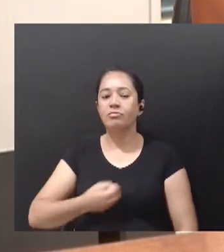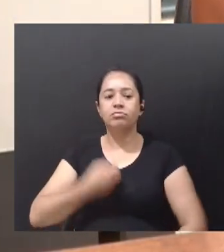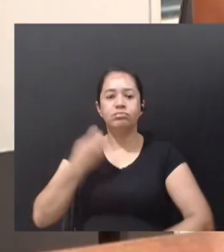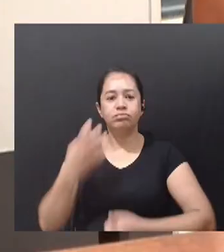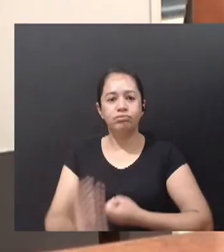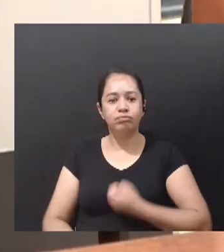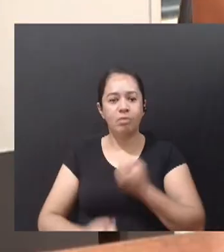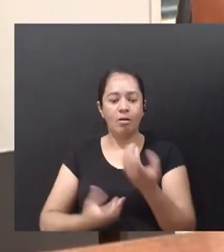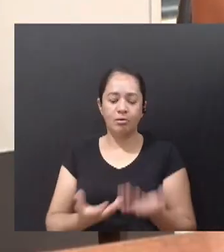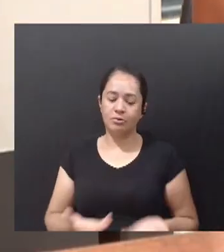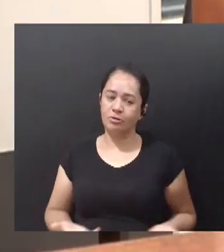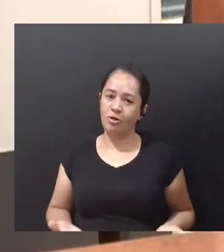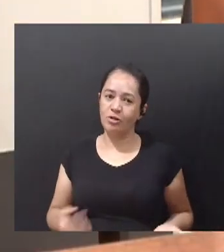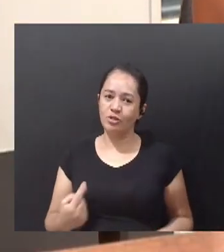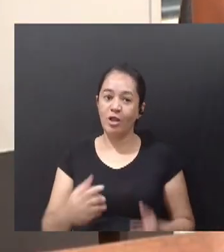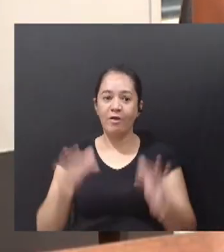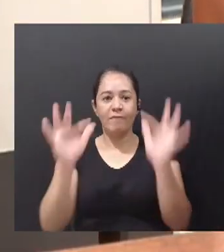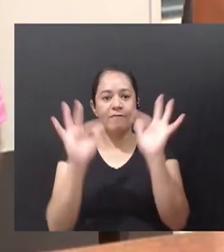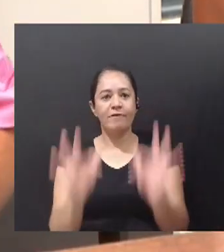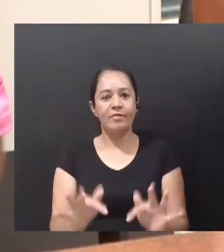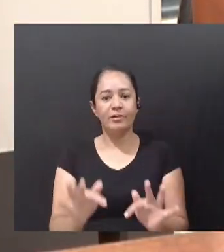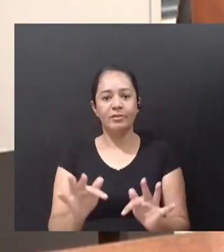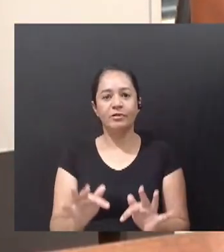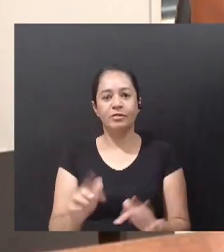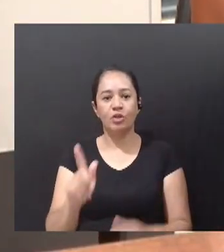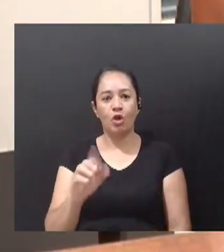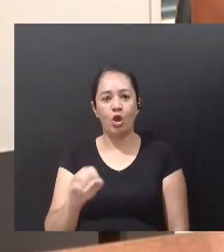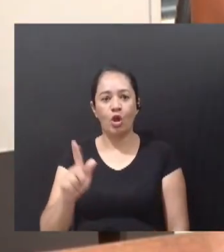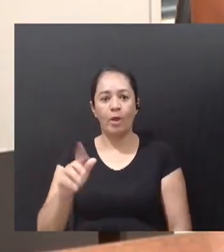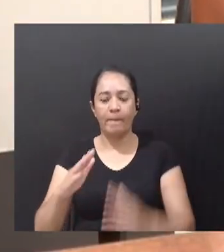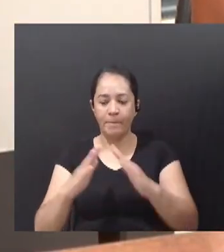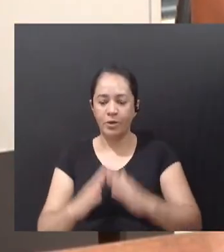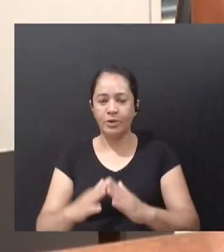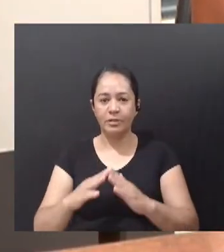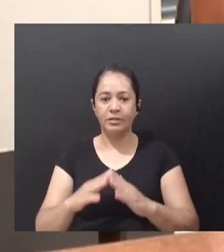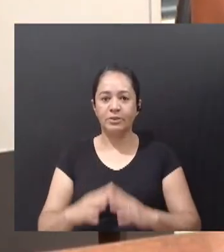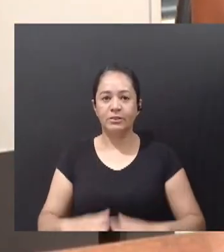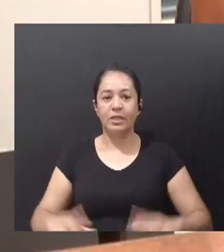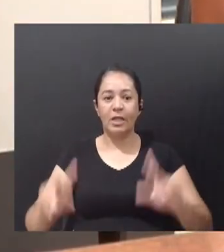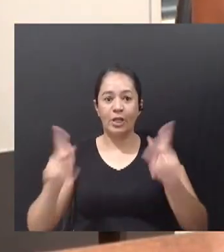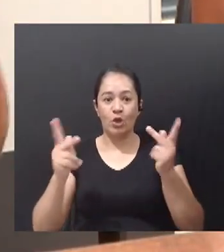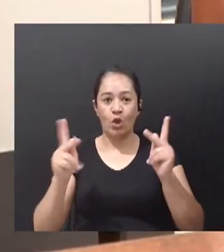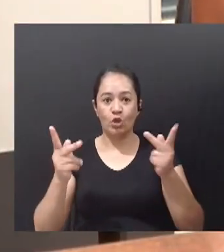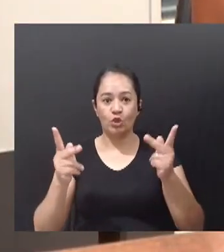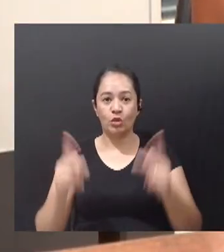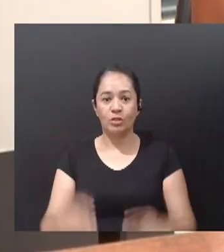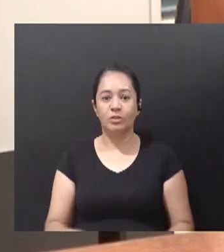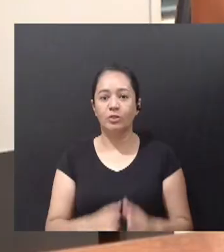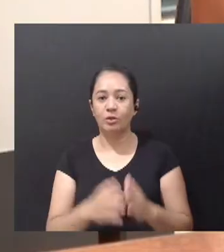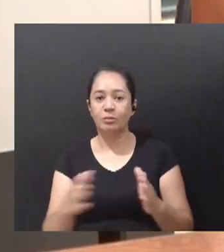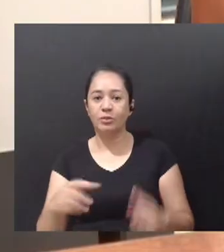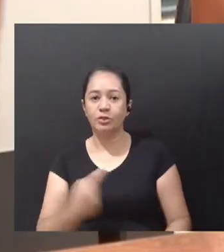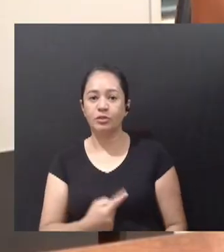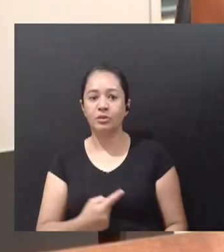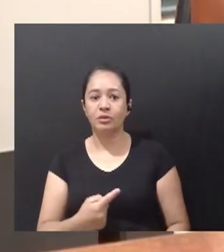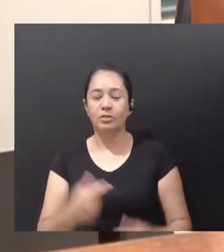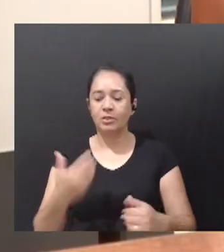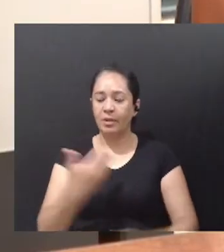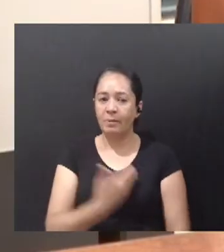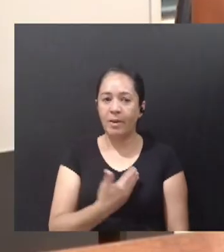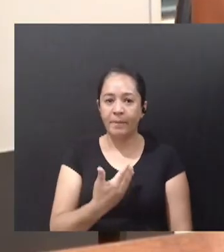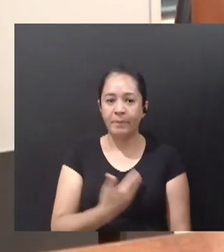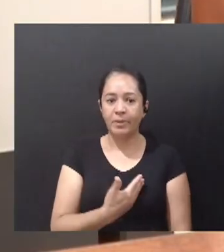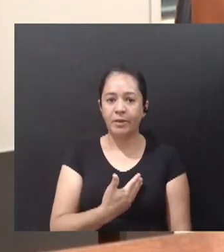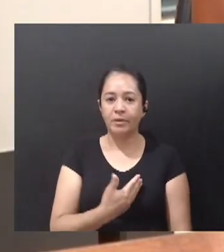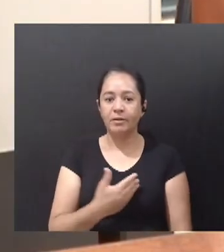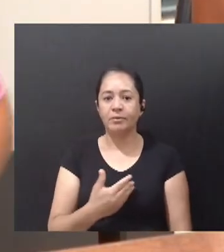tivemos a felicidade de ter o GOG morando aqui na região. O GOG morou em Hortolândia. Foi nessa época que nós ficamos amigos, né? Essa amizade vem até